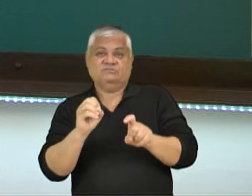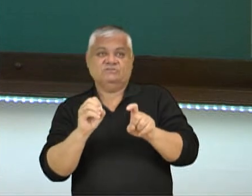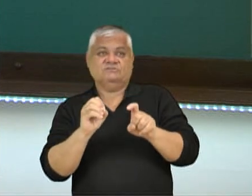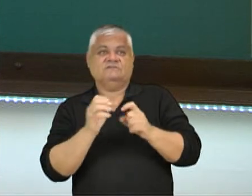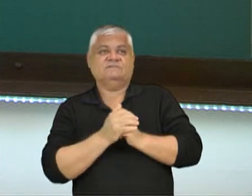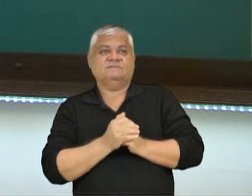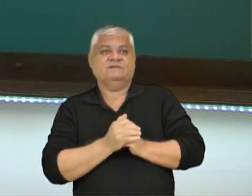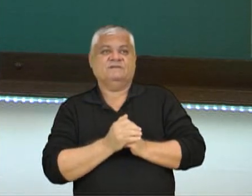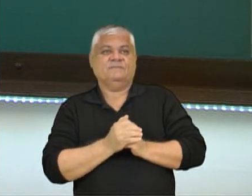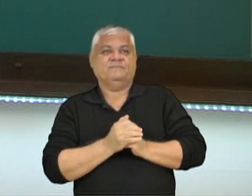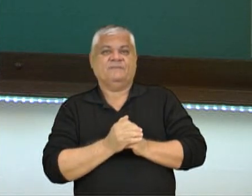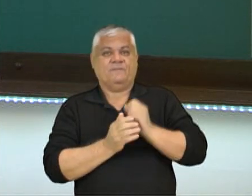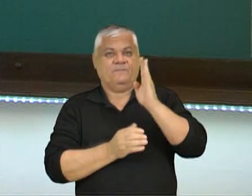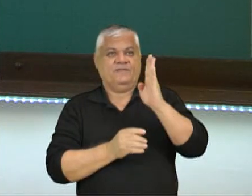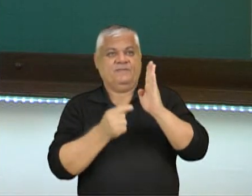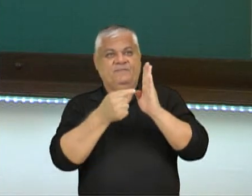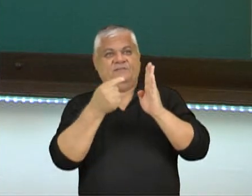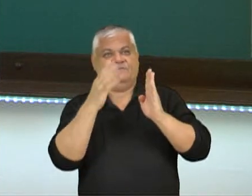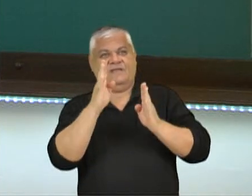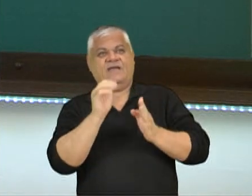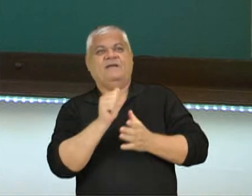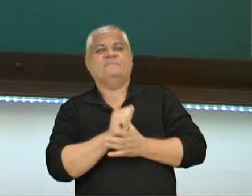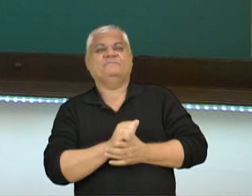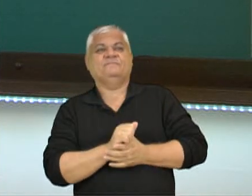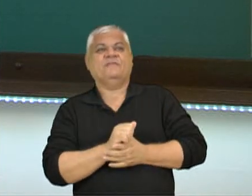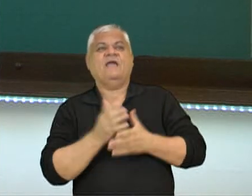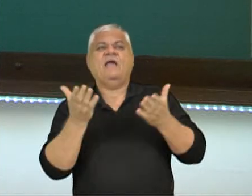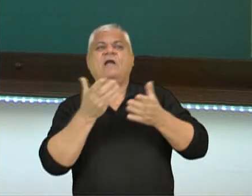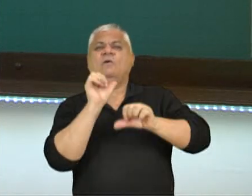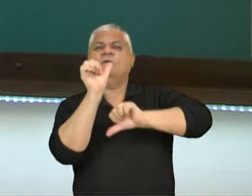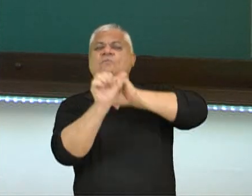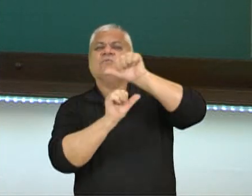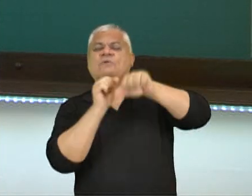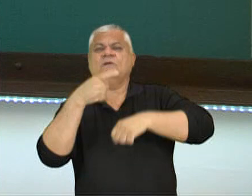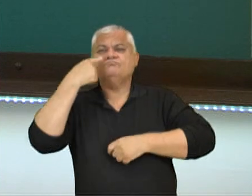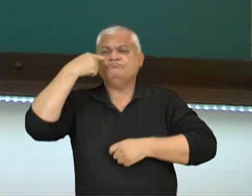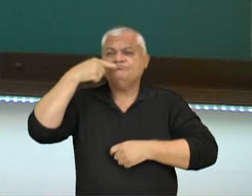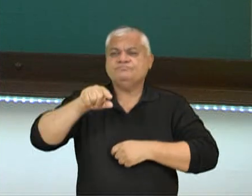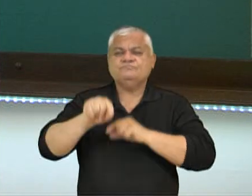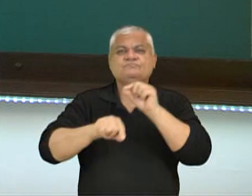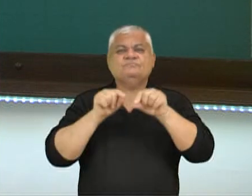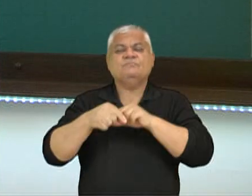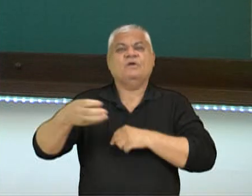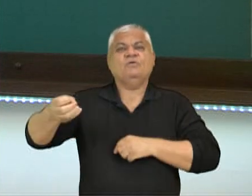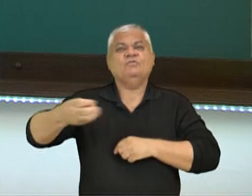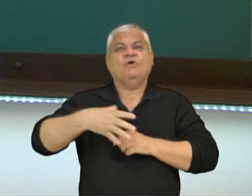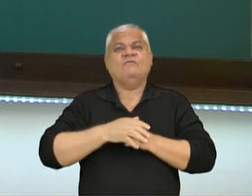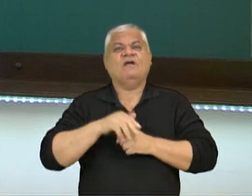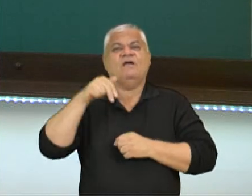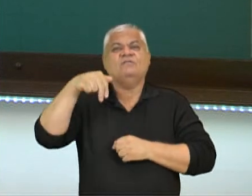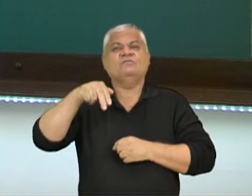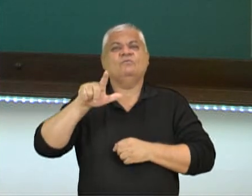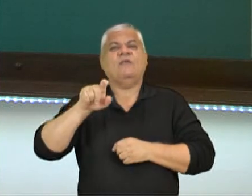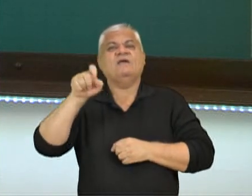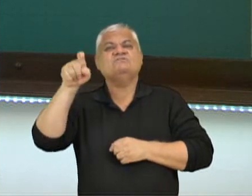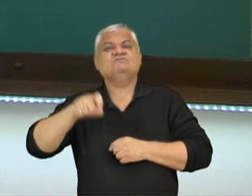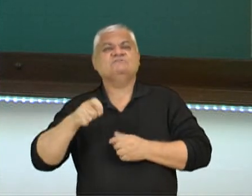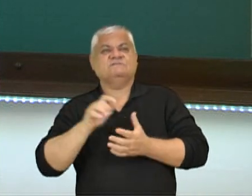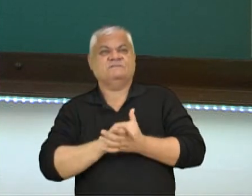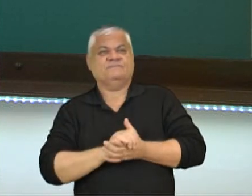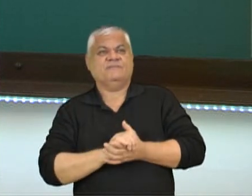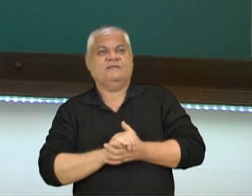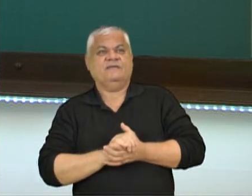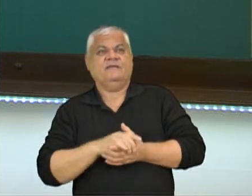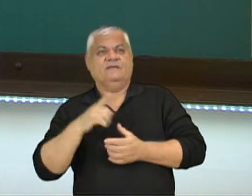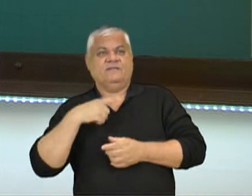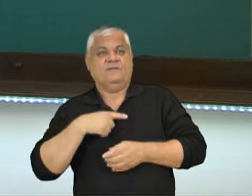B menos A. Agora, o que, que eu vou fazer para eu descobrir, então, essa nova matriz x? Eu tenho